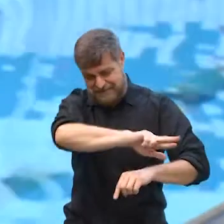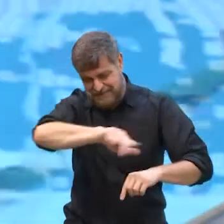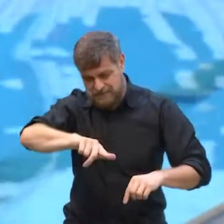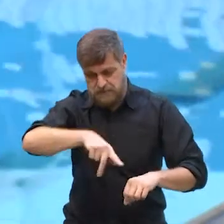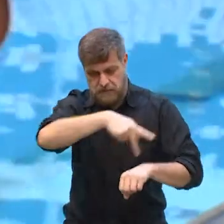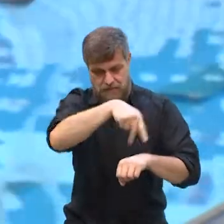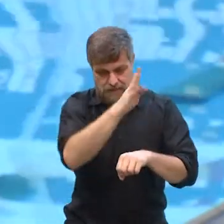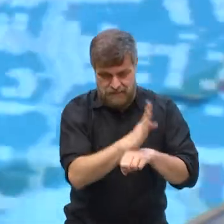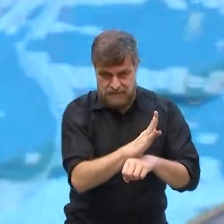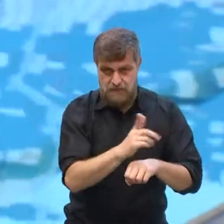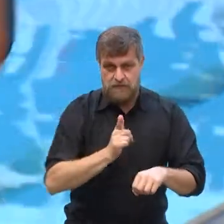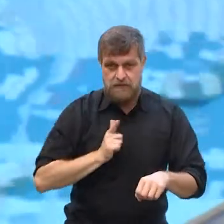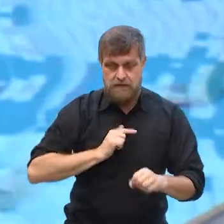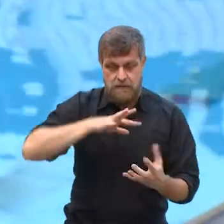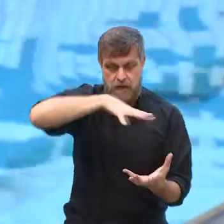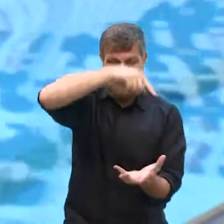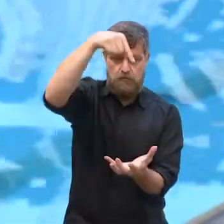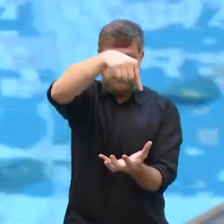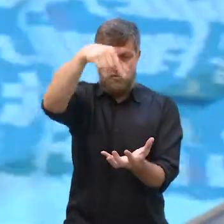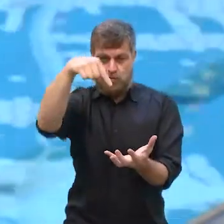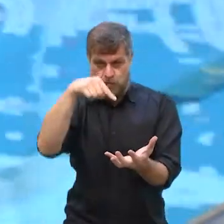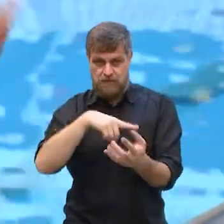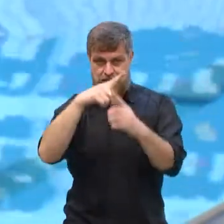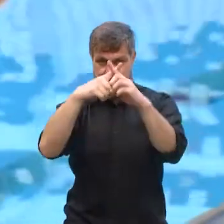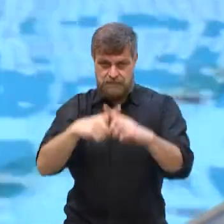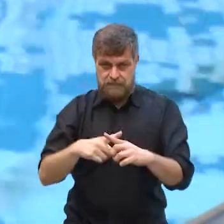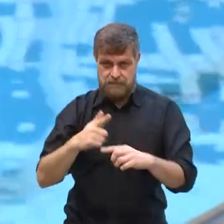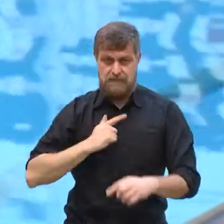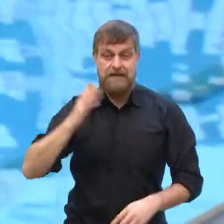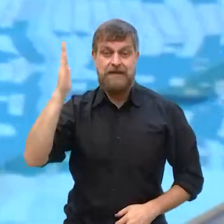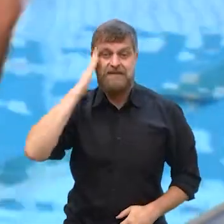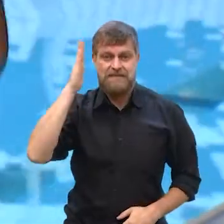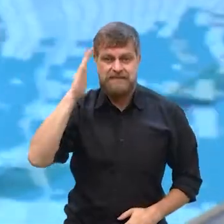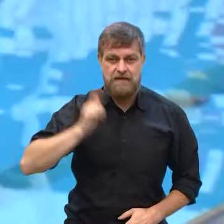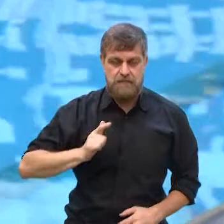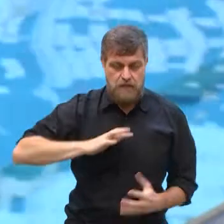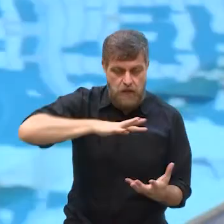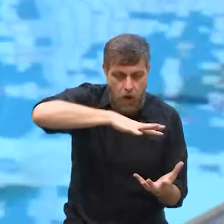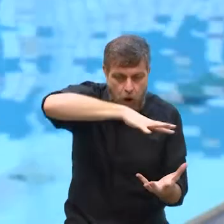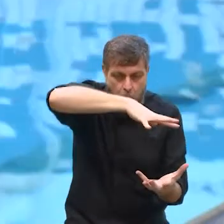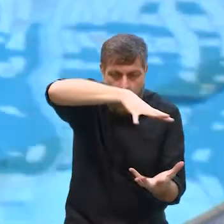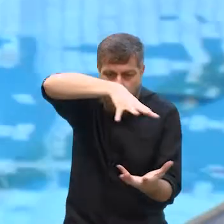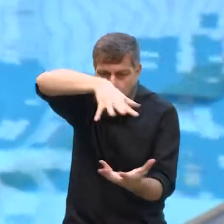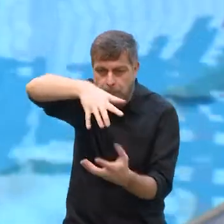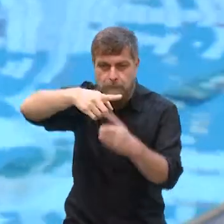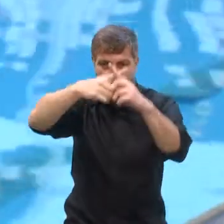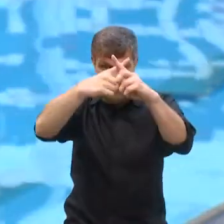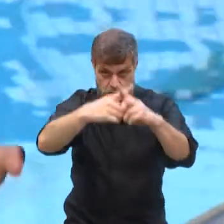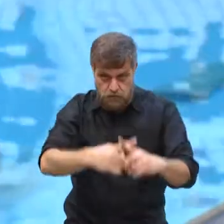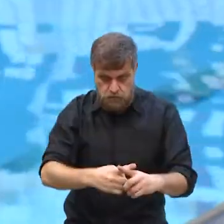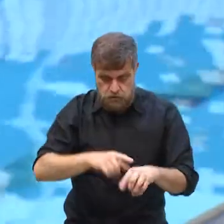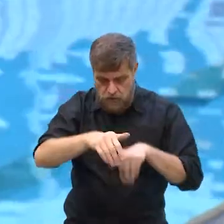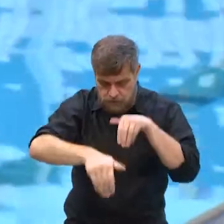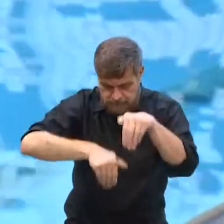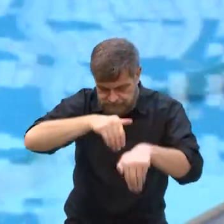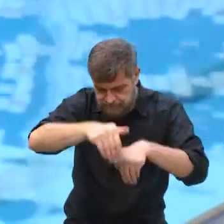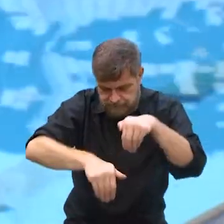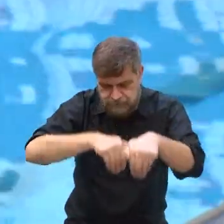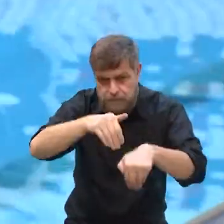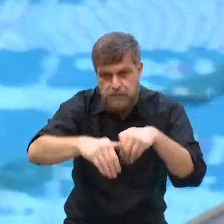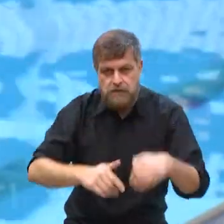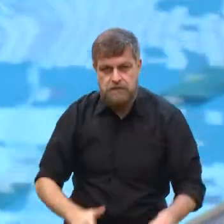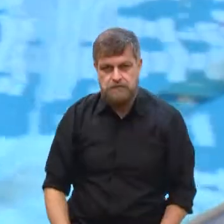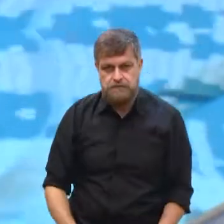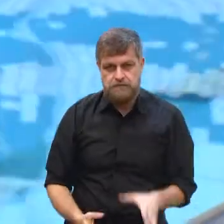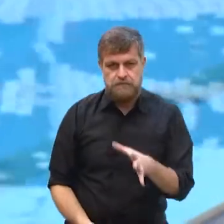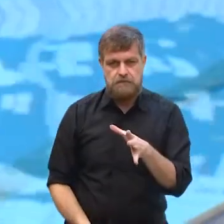só no Brasil, mas no mundo. Então hoje tem um circuito que é o World Series, que eles falam, que é um circuito mundial